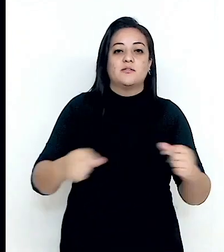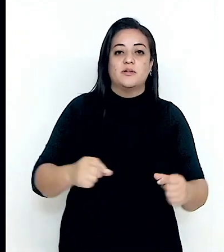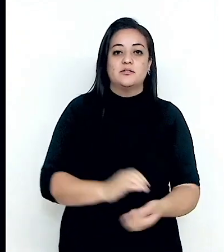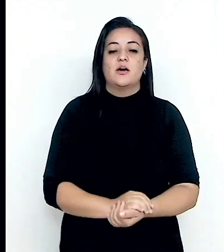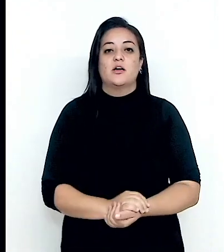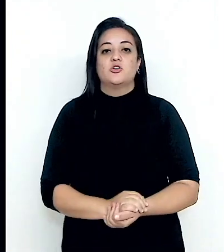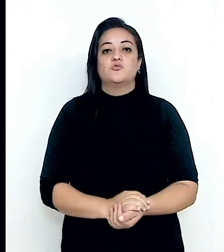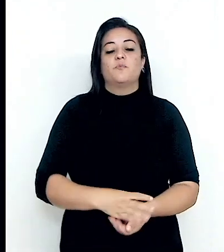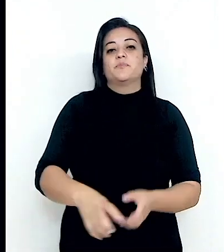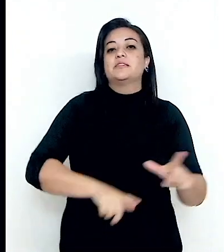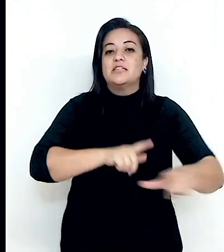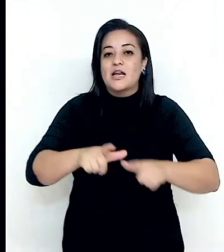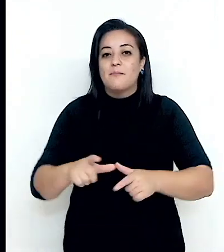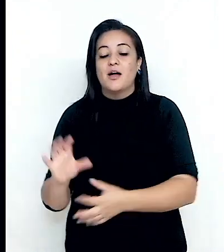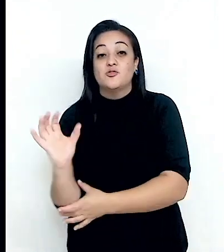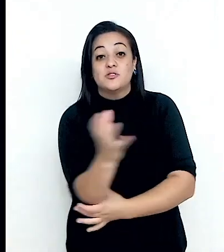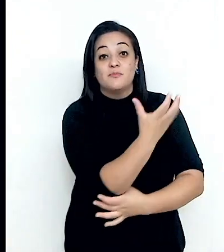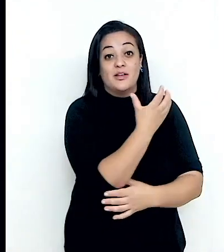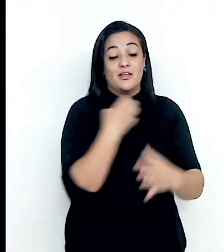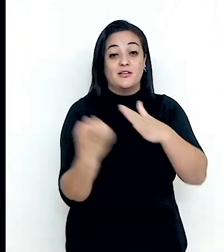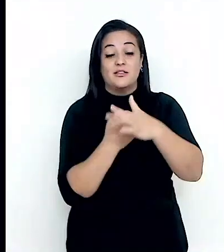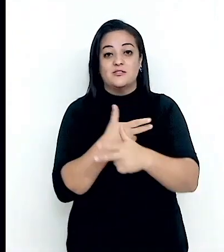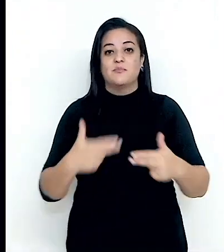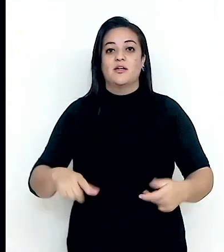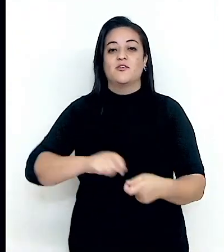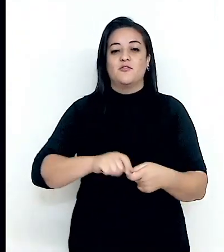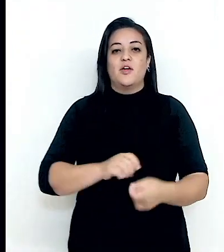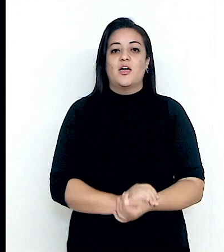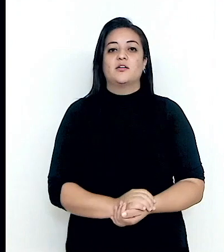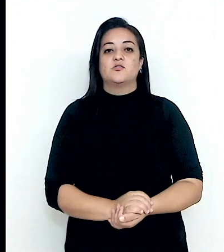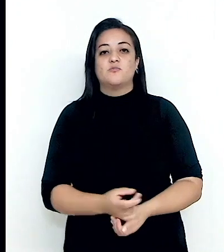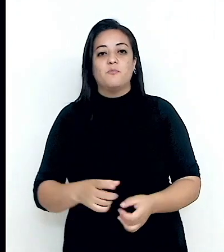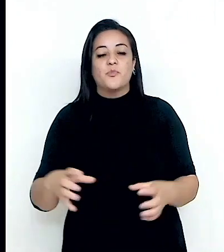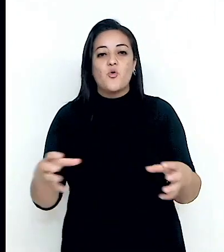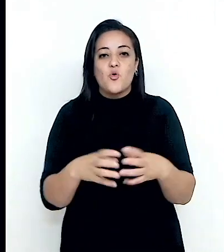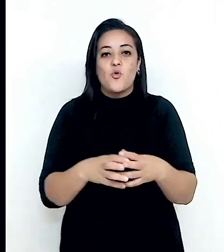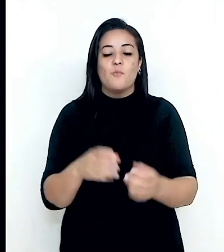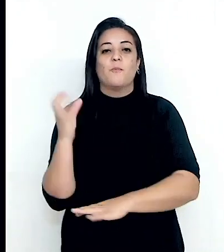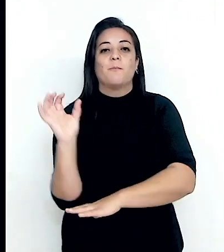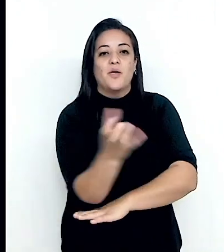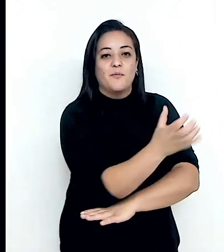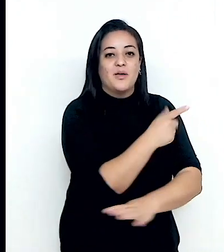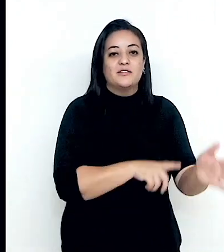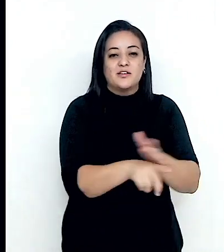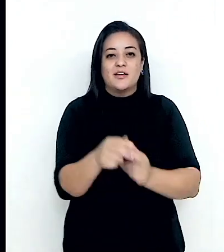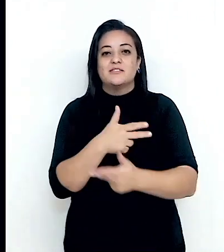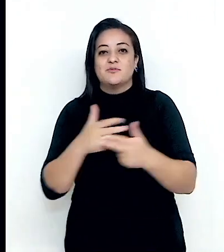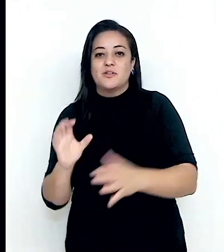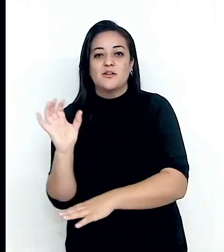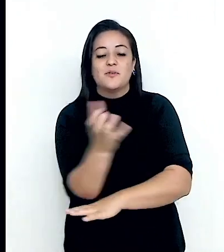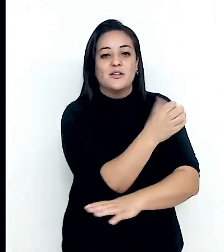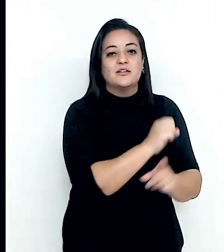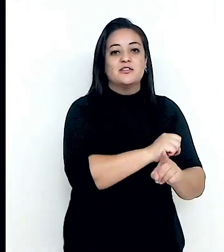sustentabilidade nas empresas criou esse conceito de ESG, né? Meio ambiente, questões ambientais,